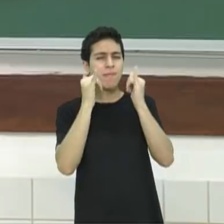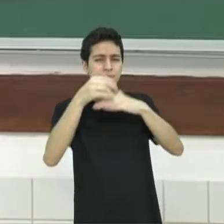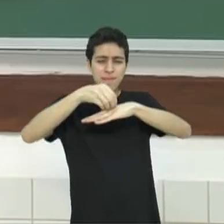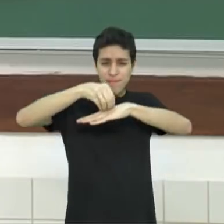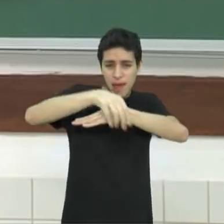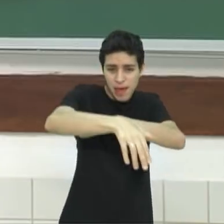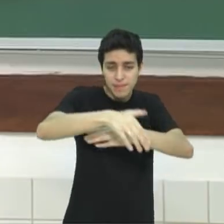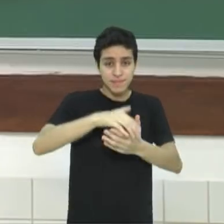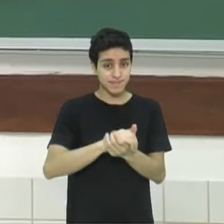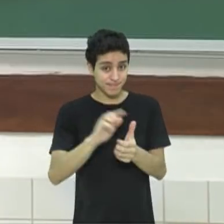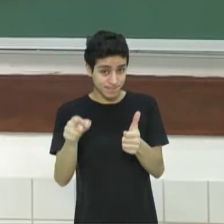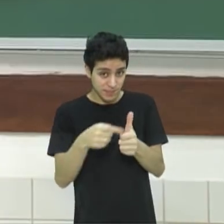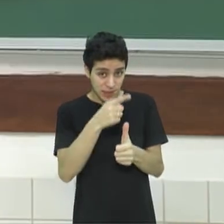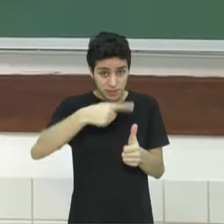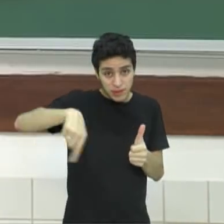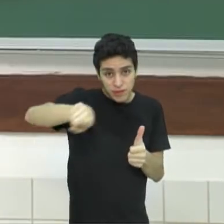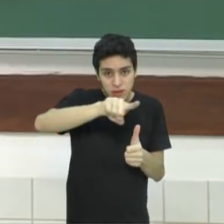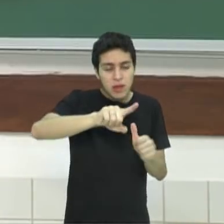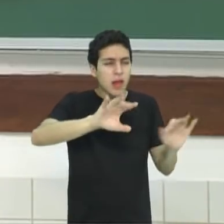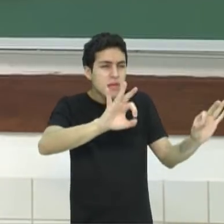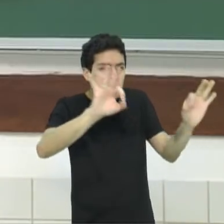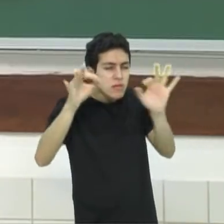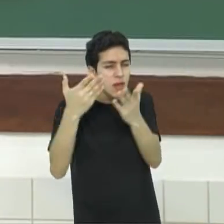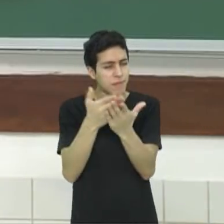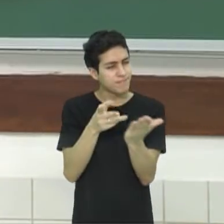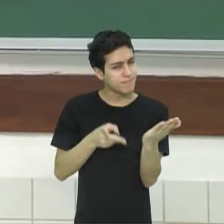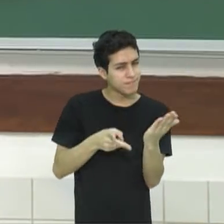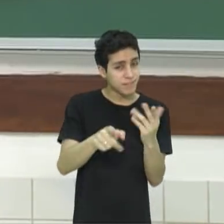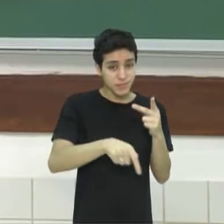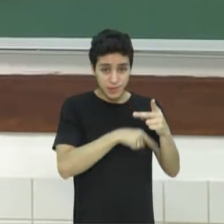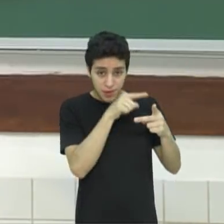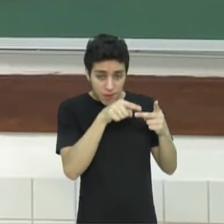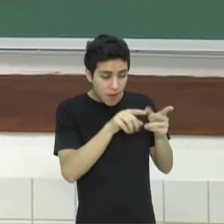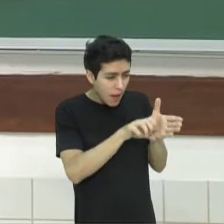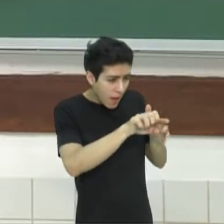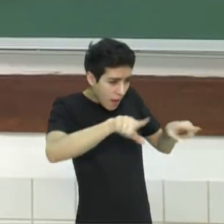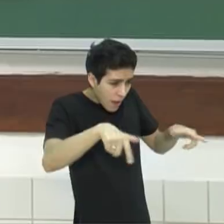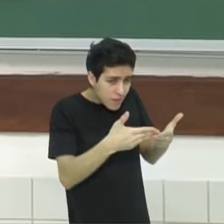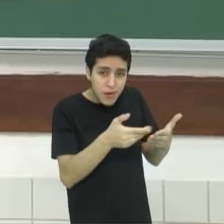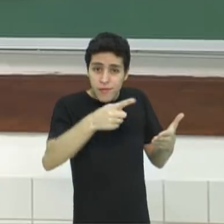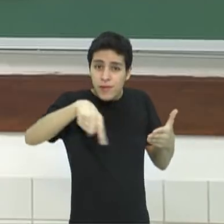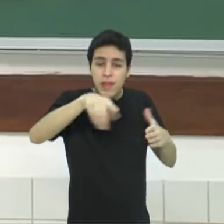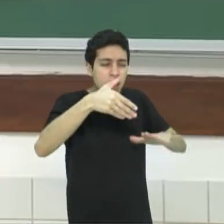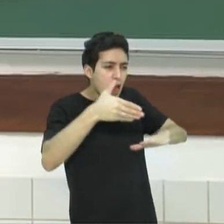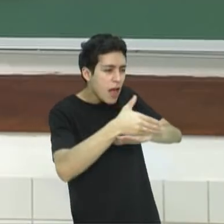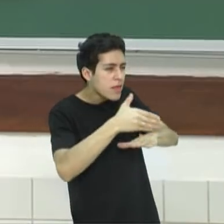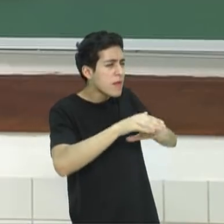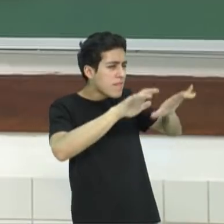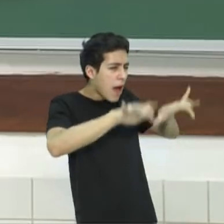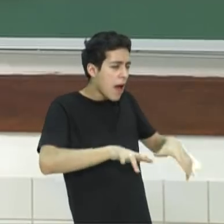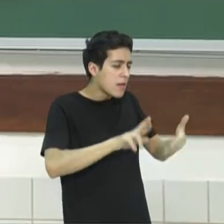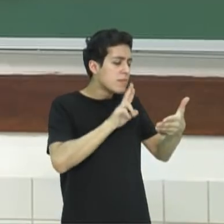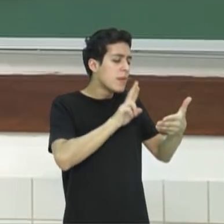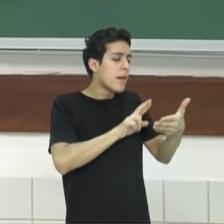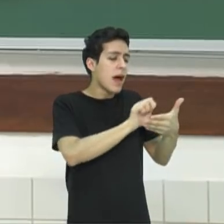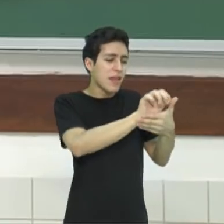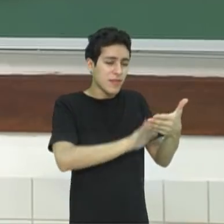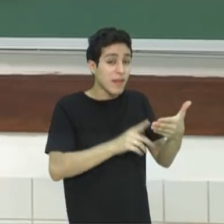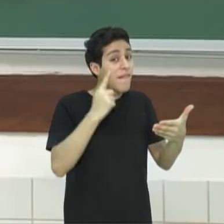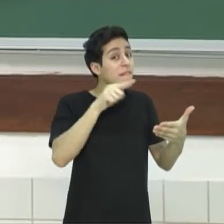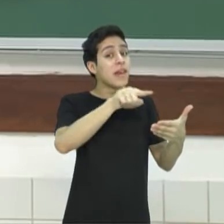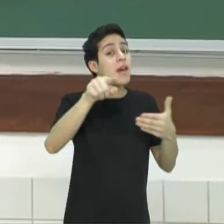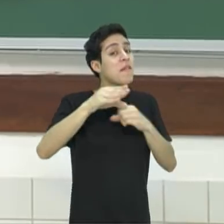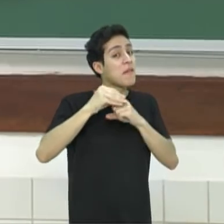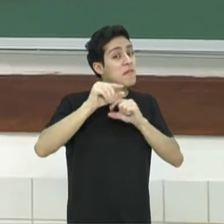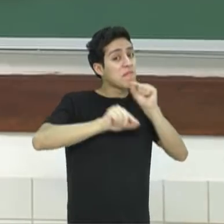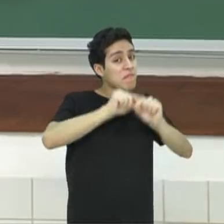beleza? Primeiro, assista às aulas Paraná. Segundo, acesse o Google Classroom, realize as atividades testando seus conhecimentos e